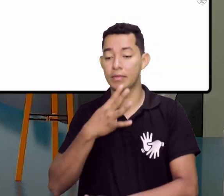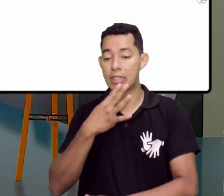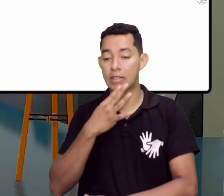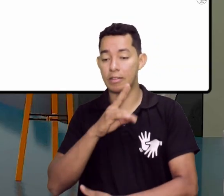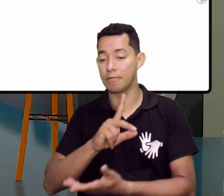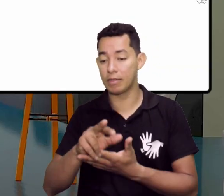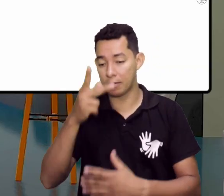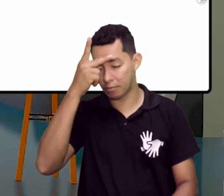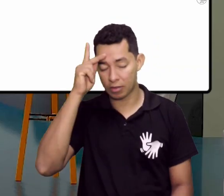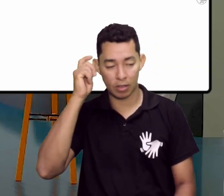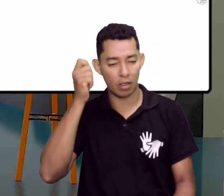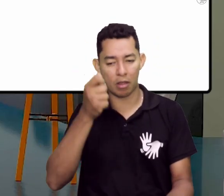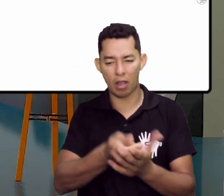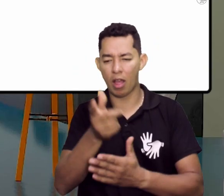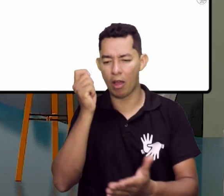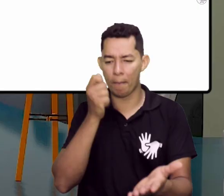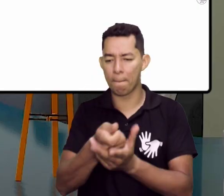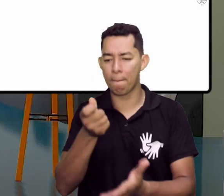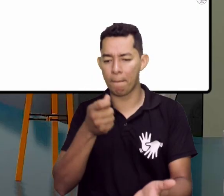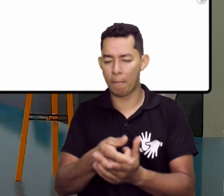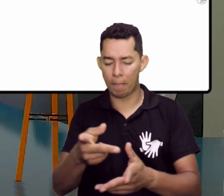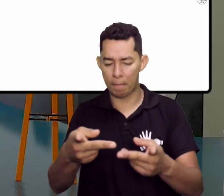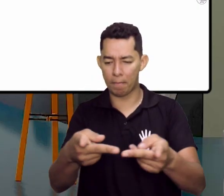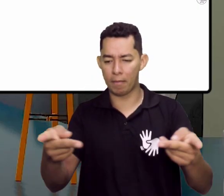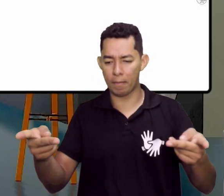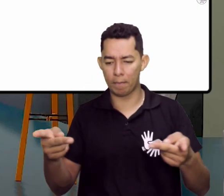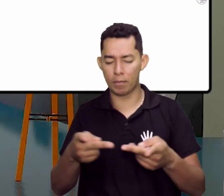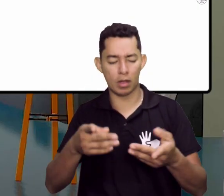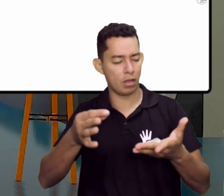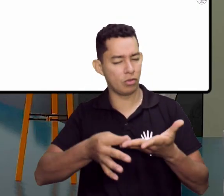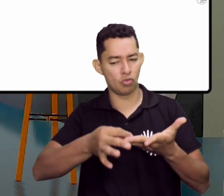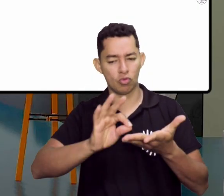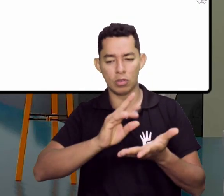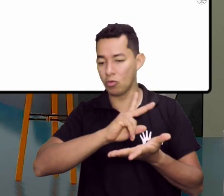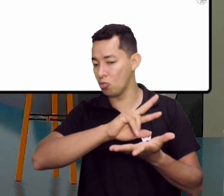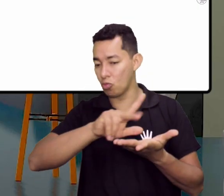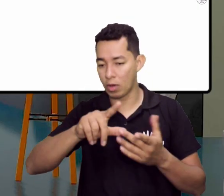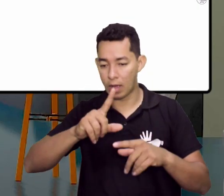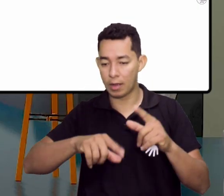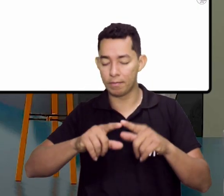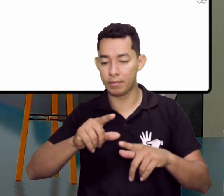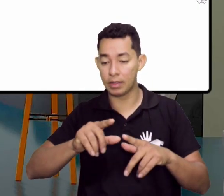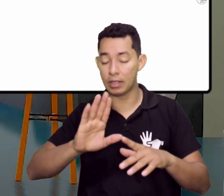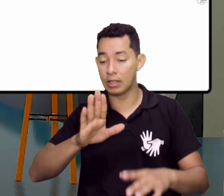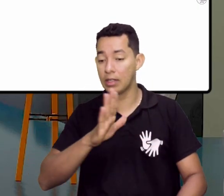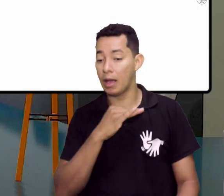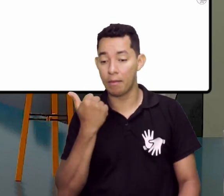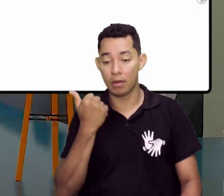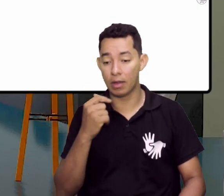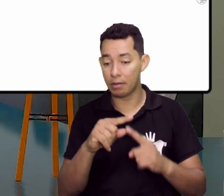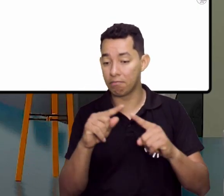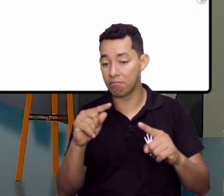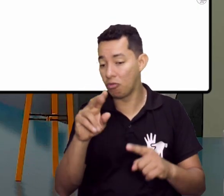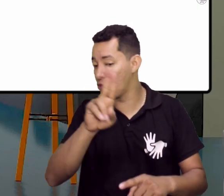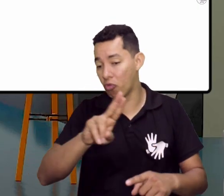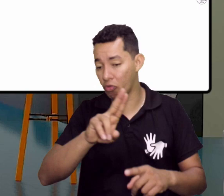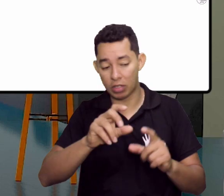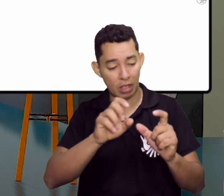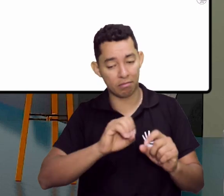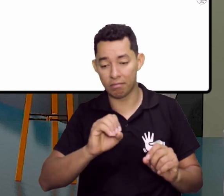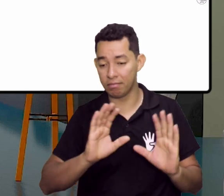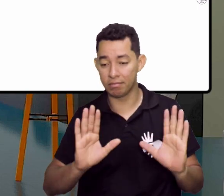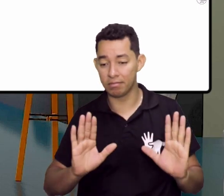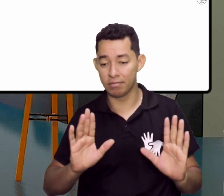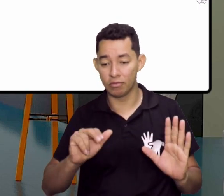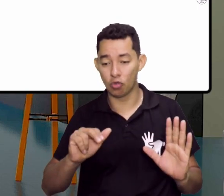louças e essas pessoas que eu conheço que já faleceram, infelizmente, e nem usaram aquilo que compraram, né?